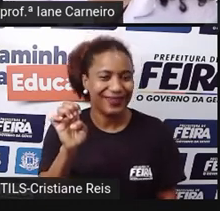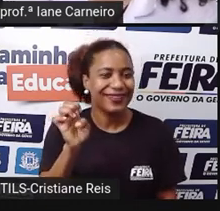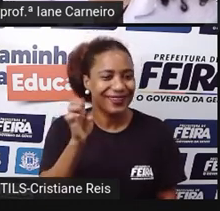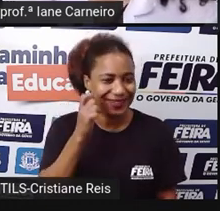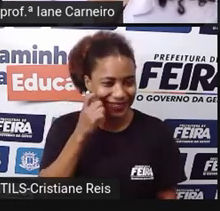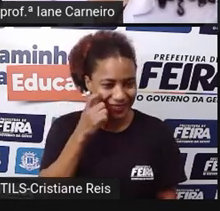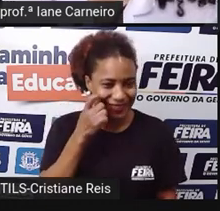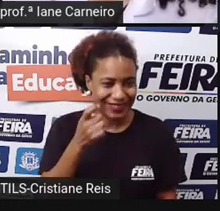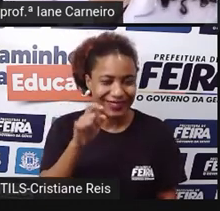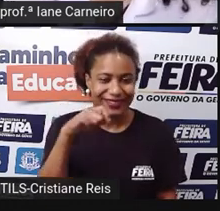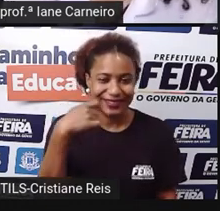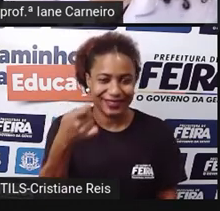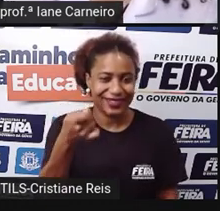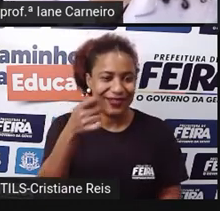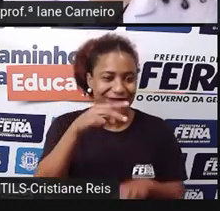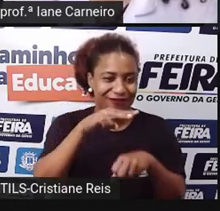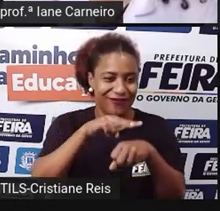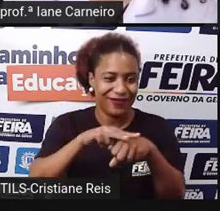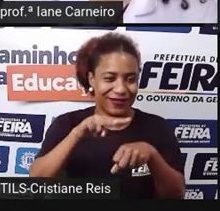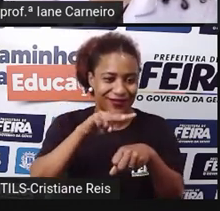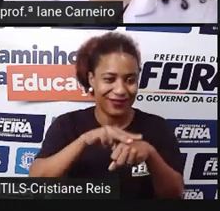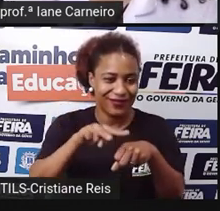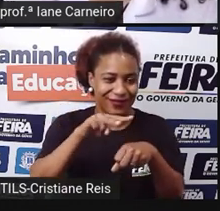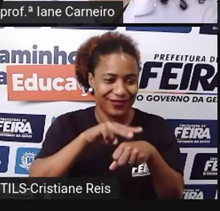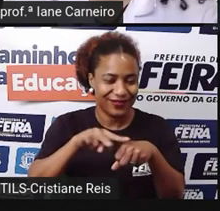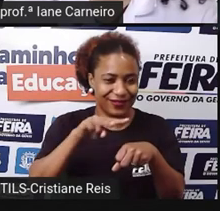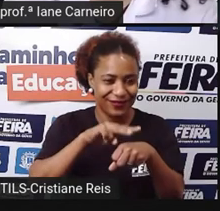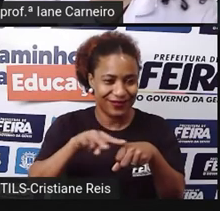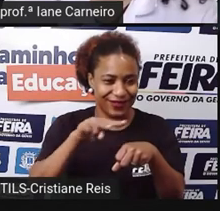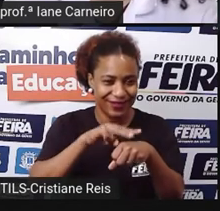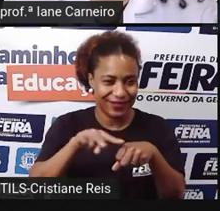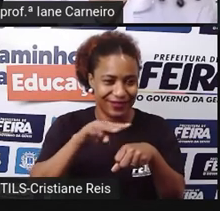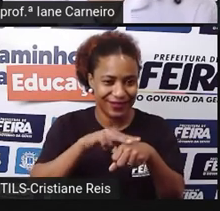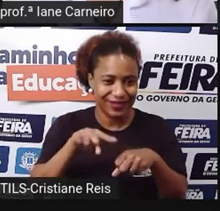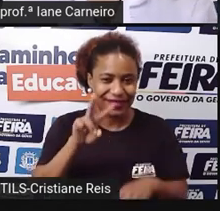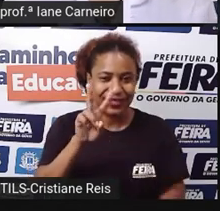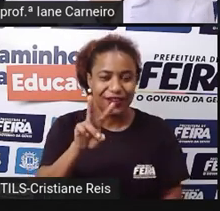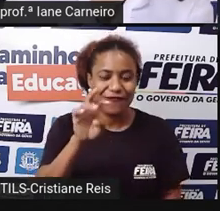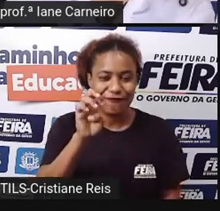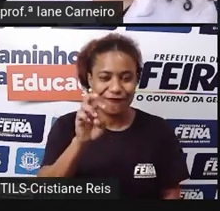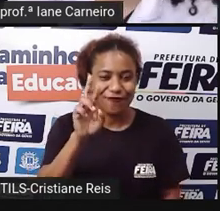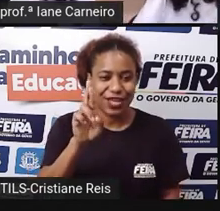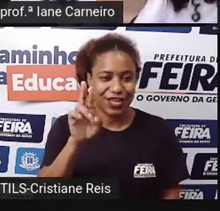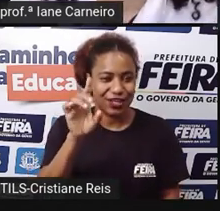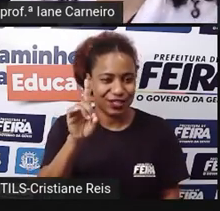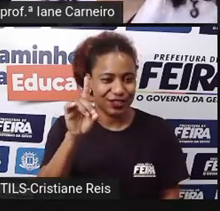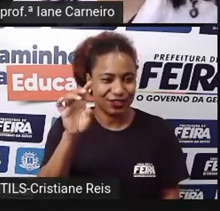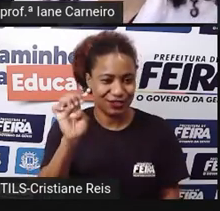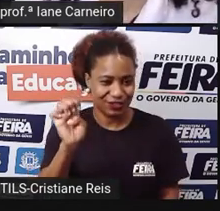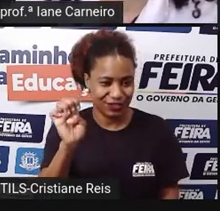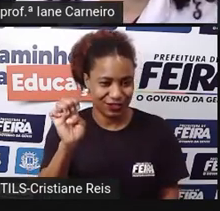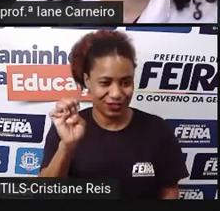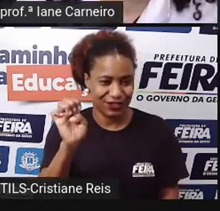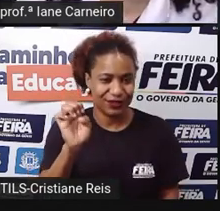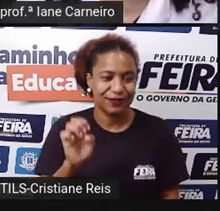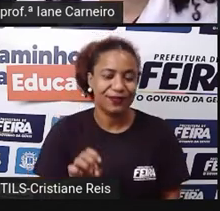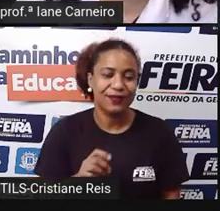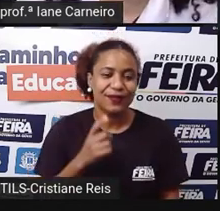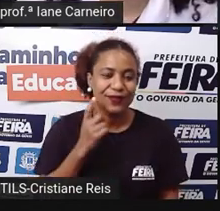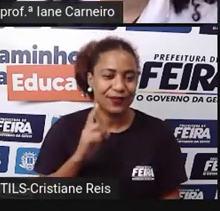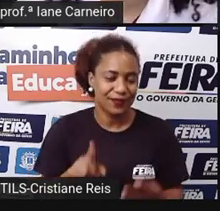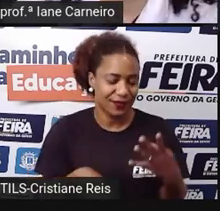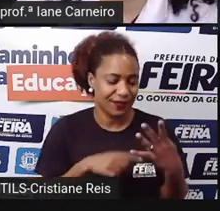ver, de. A gente não, lembrando que a gente não fala verde, né? A gente fala verde. A próxima